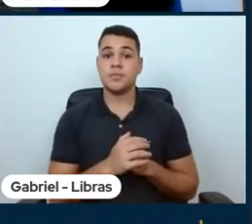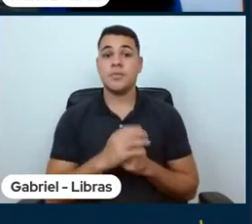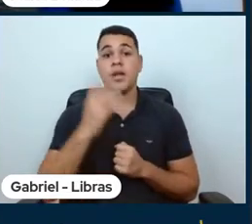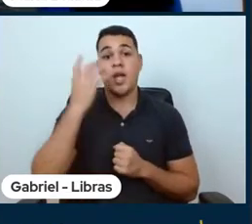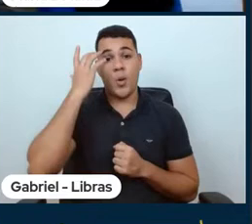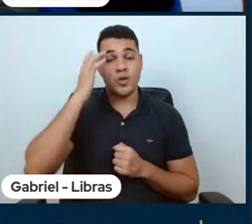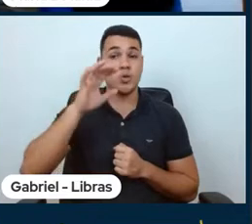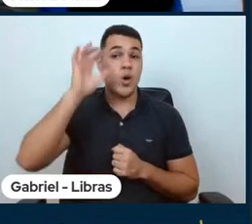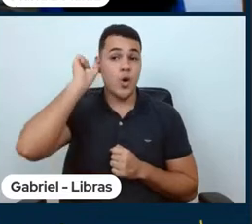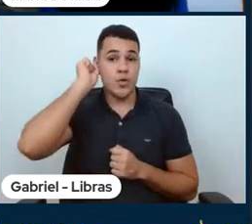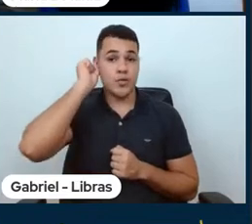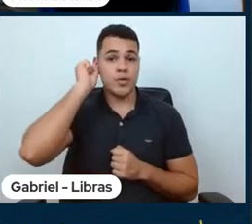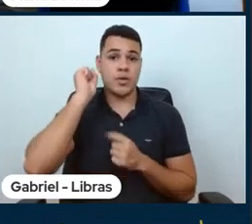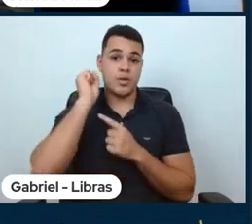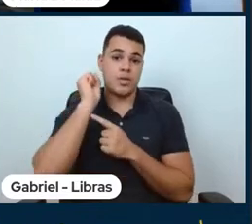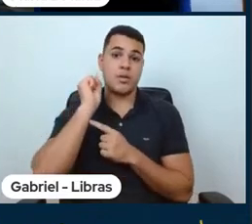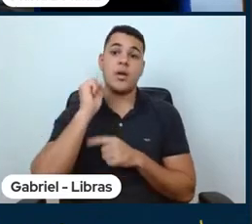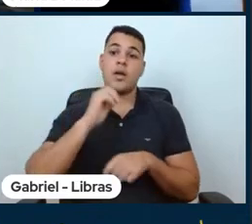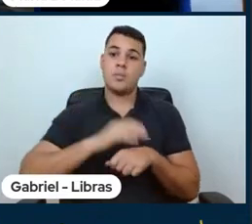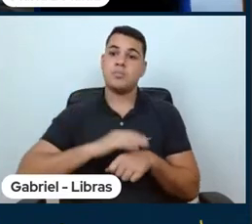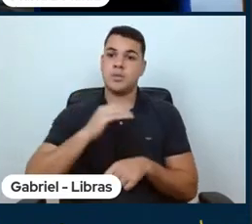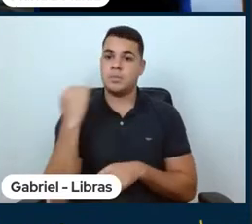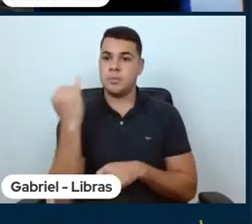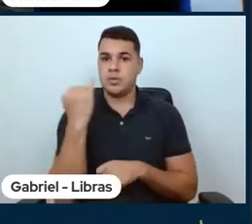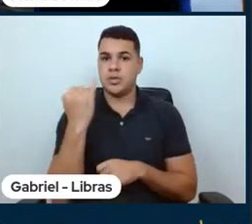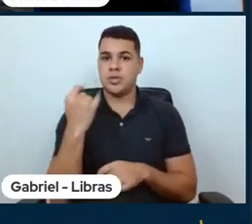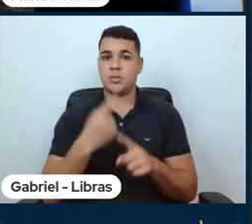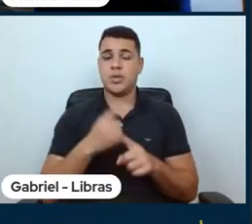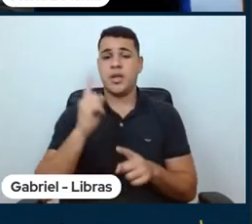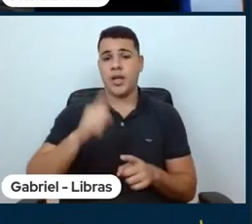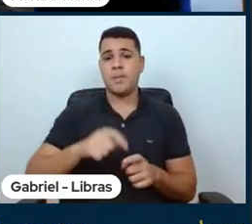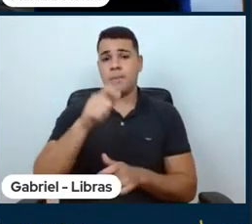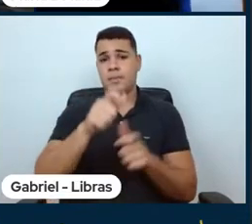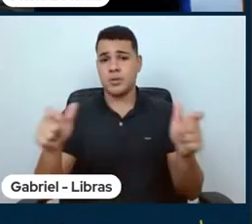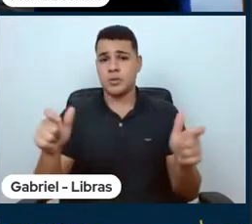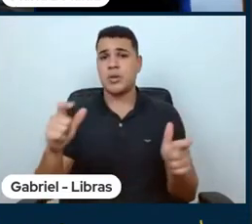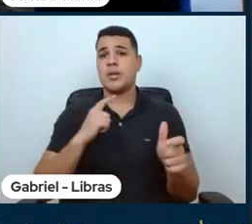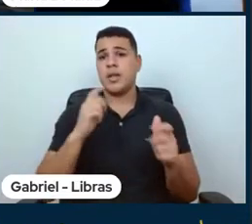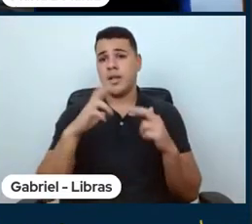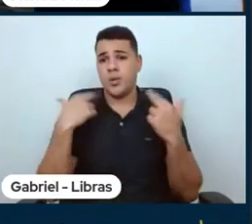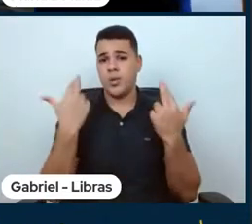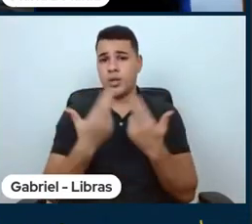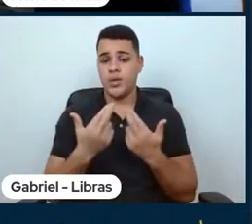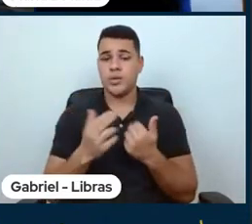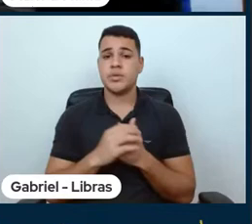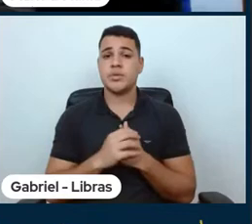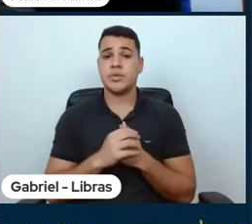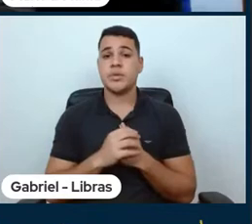ouvir é muito importante, porque como é uma multinacional, tem reuniões.